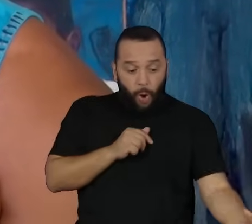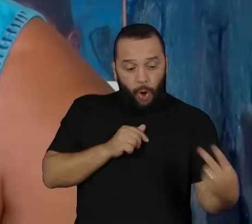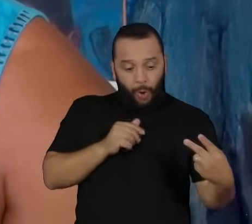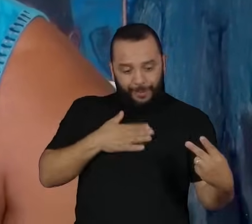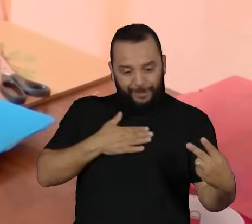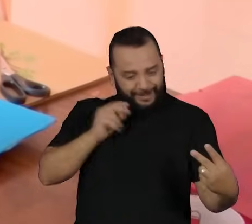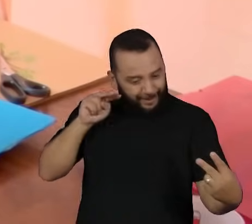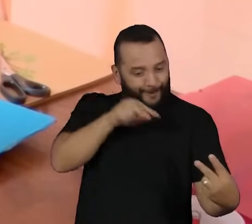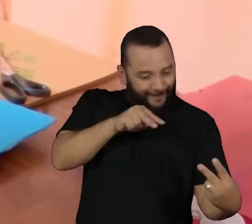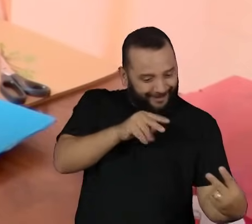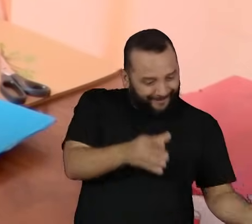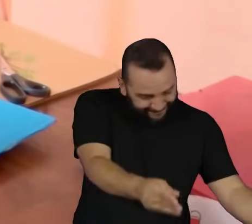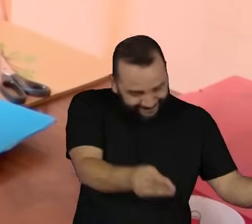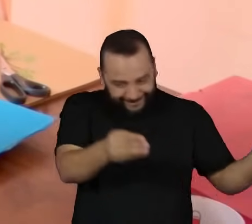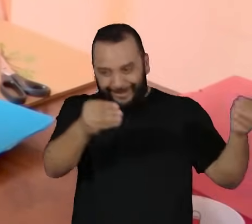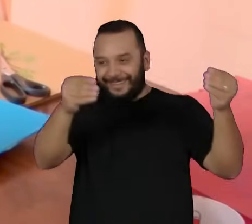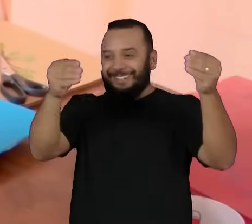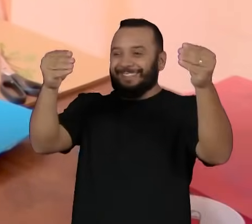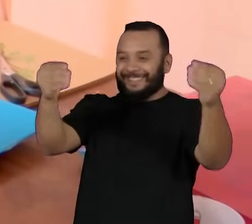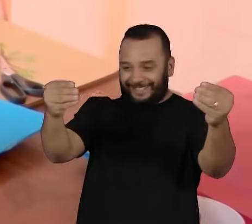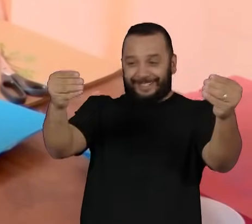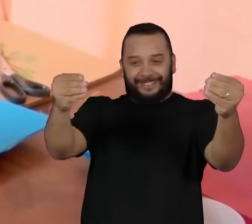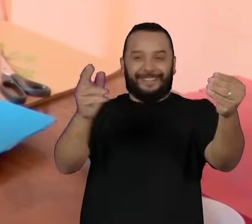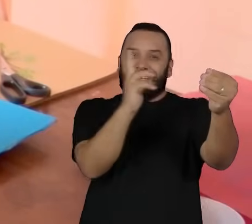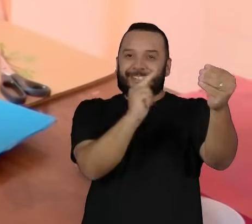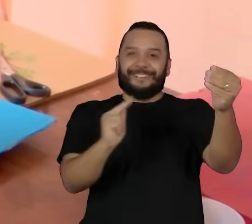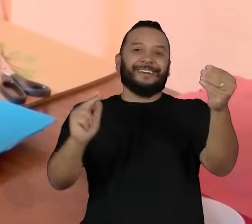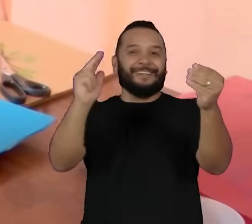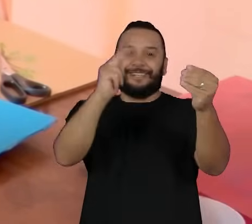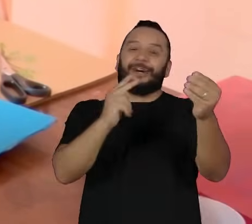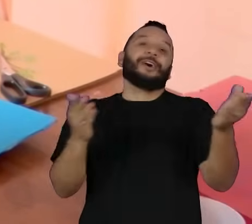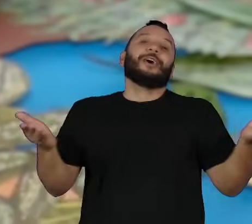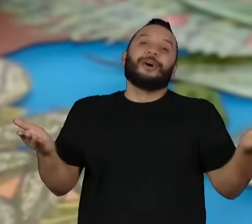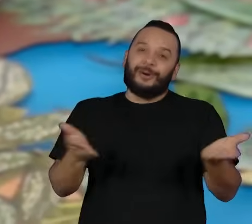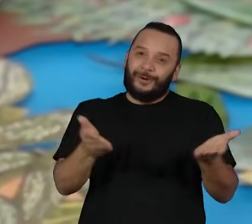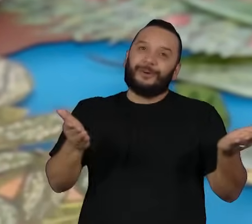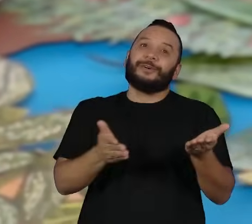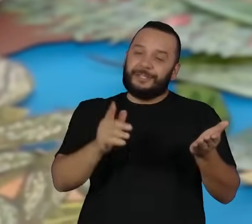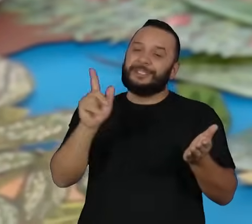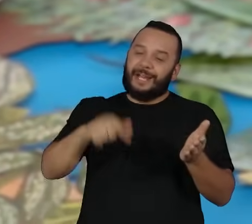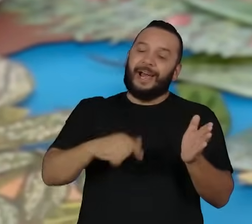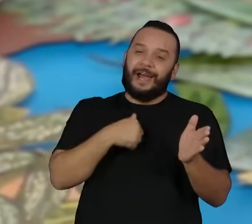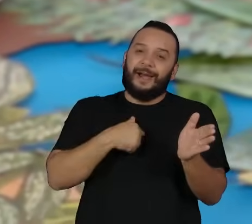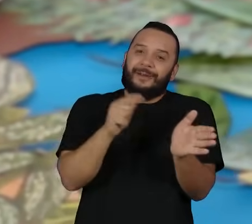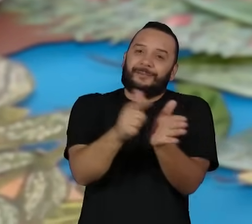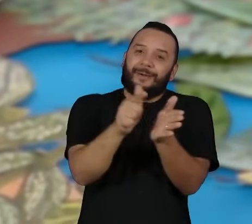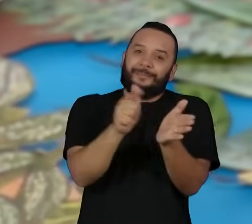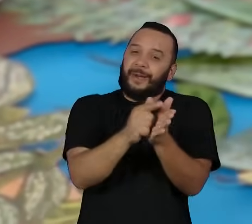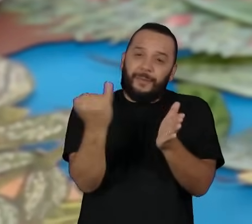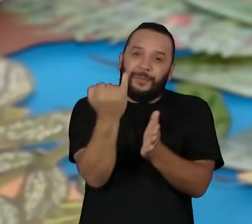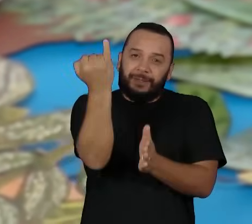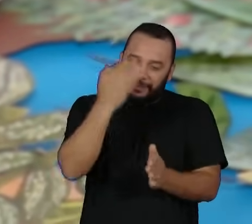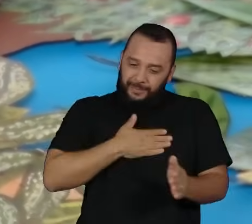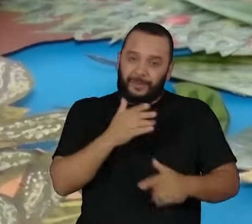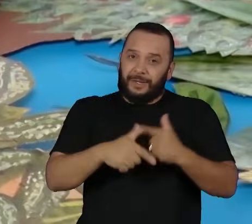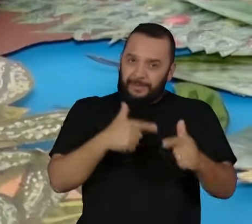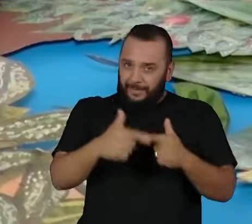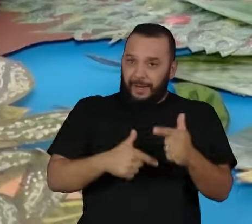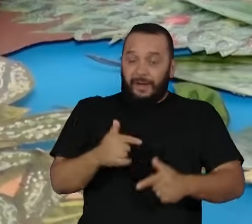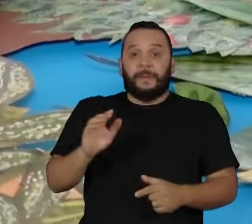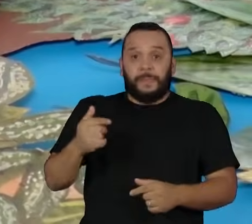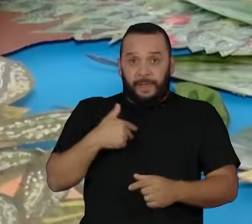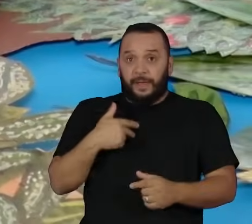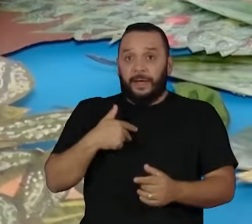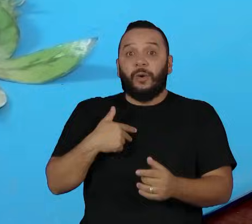como tela. Hoje o papelão é a grande estrela de várias formas no meu trabalho. Comecei a usar recorte de revista para ser